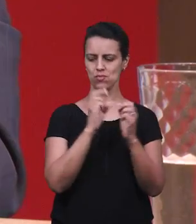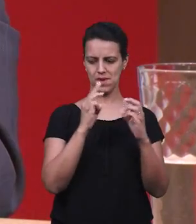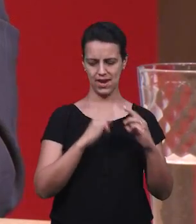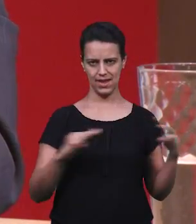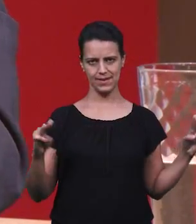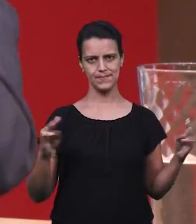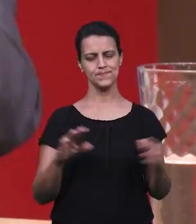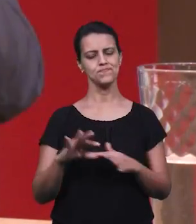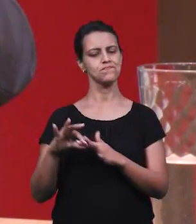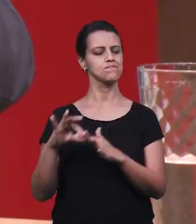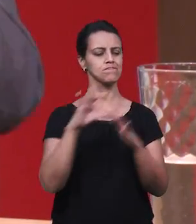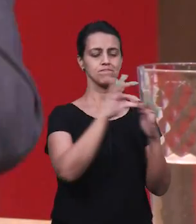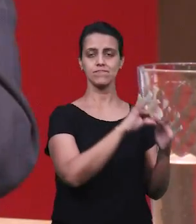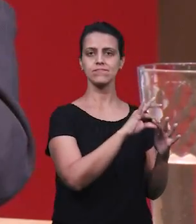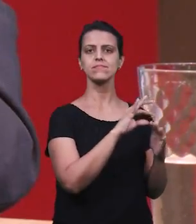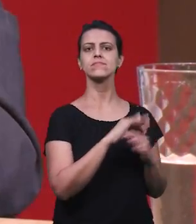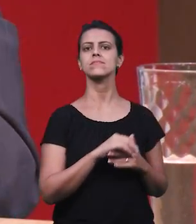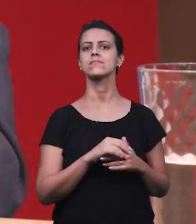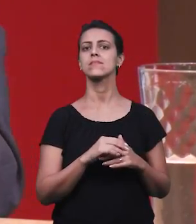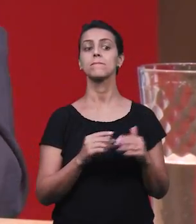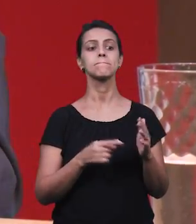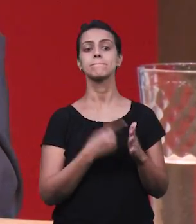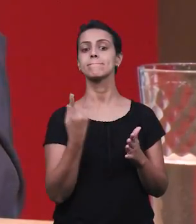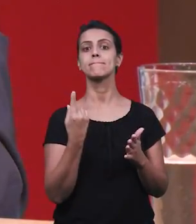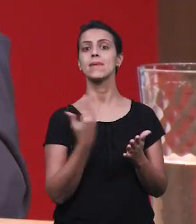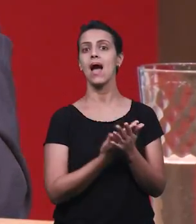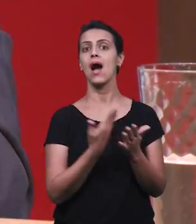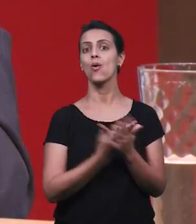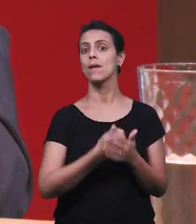Rapaz, aí, primeira aula,